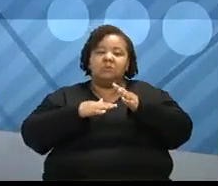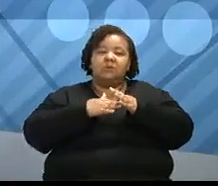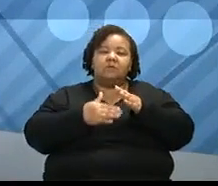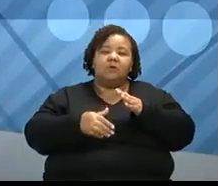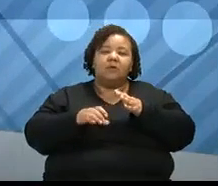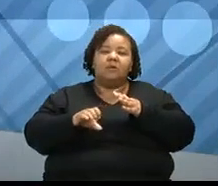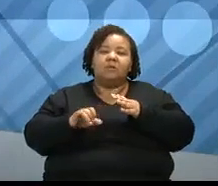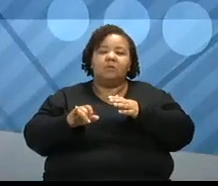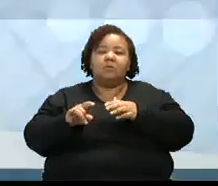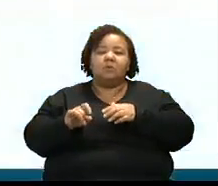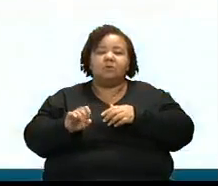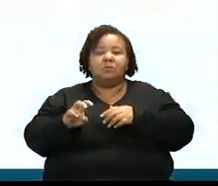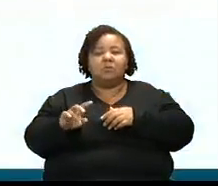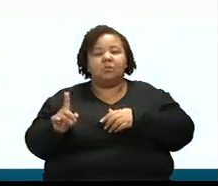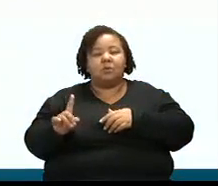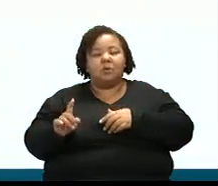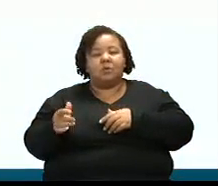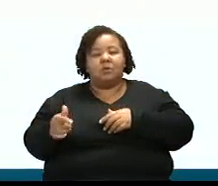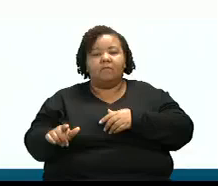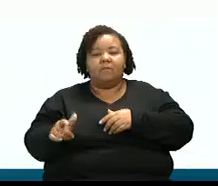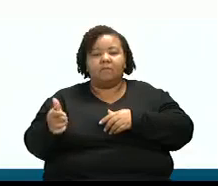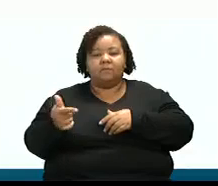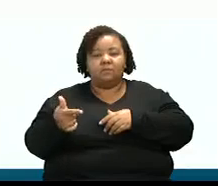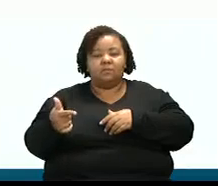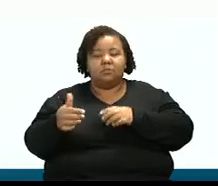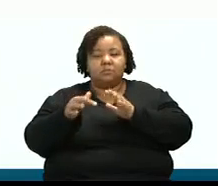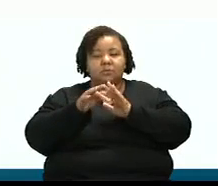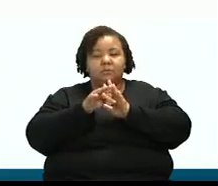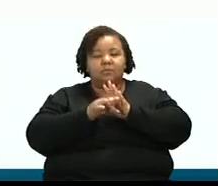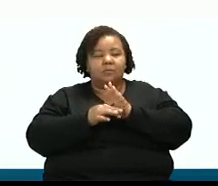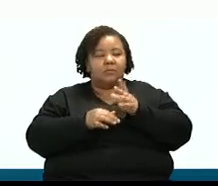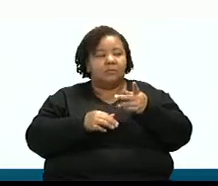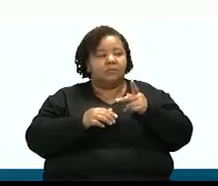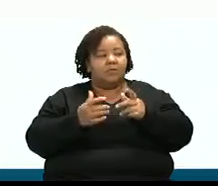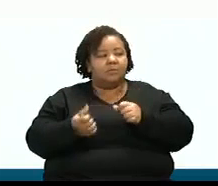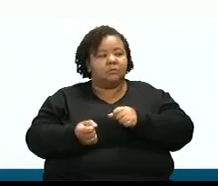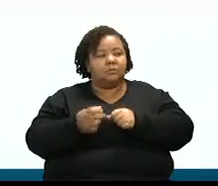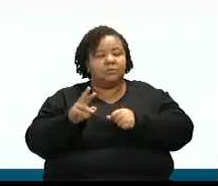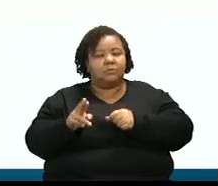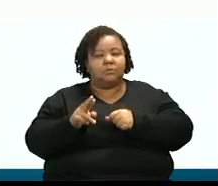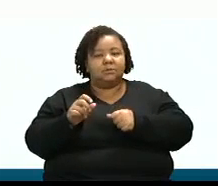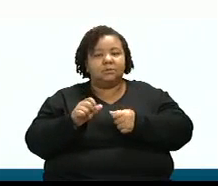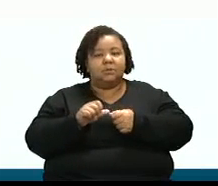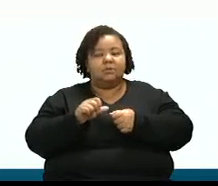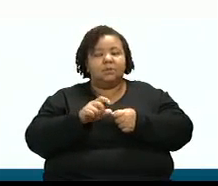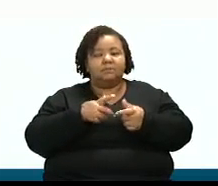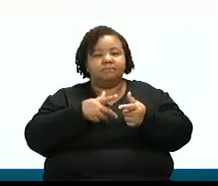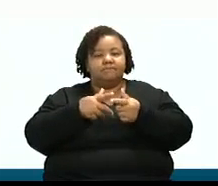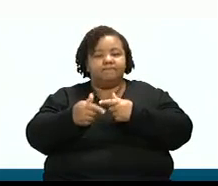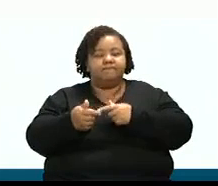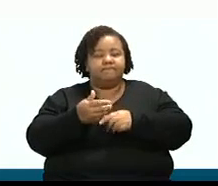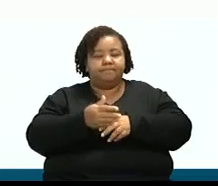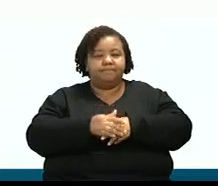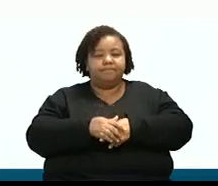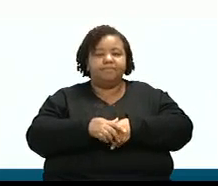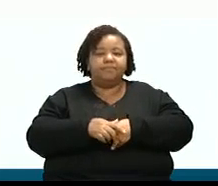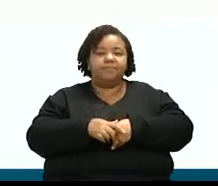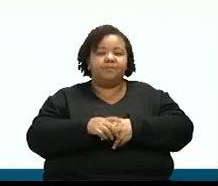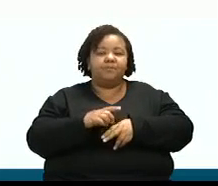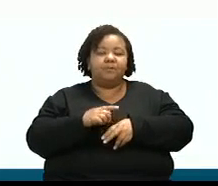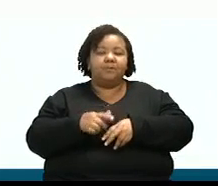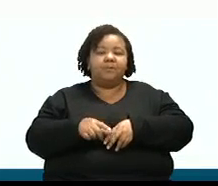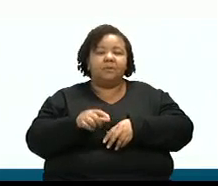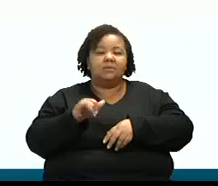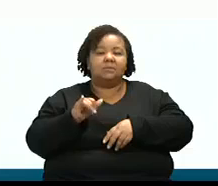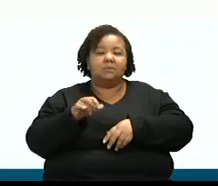não. Então, vamos aplicar essa segunda forma do teorema de Green na resolução do nosso problema. Então, nós temos uma